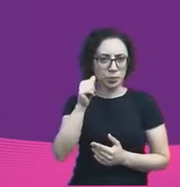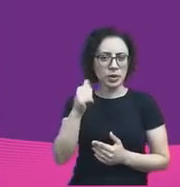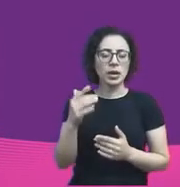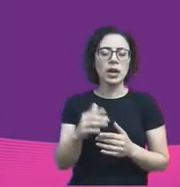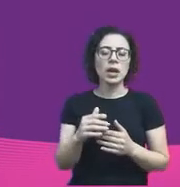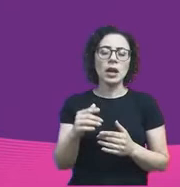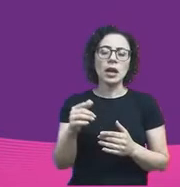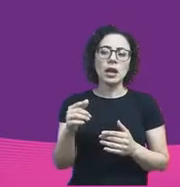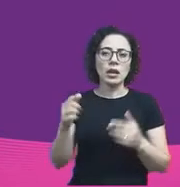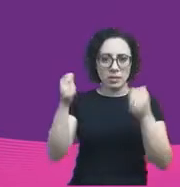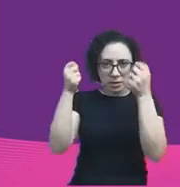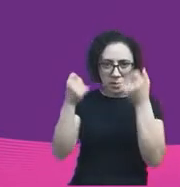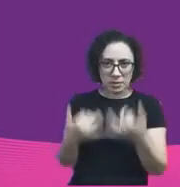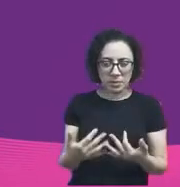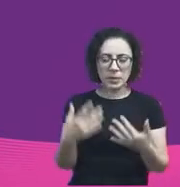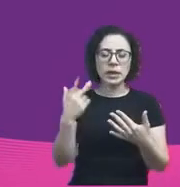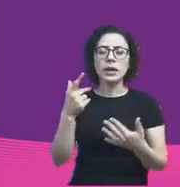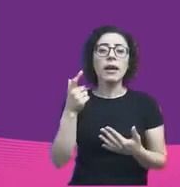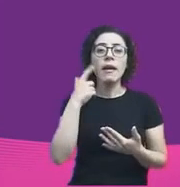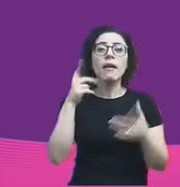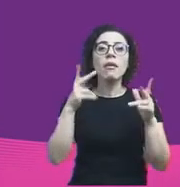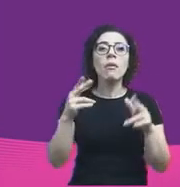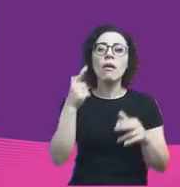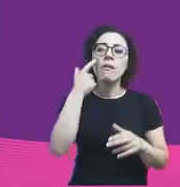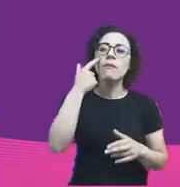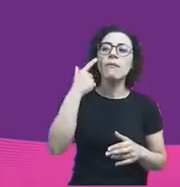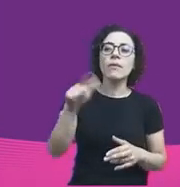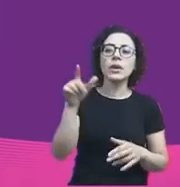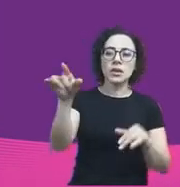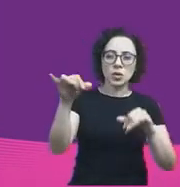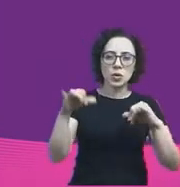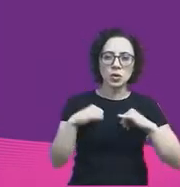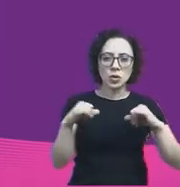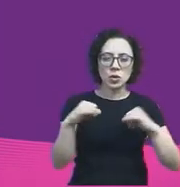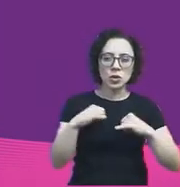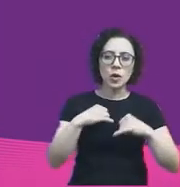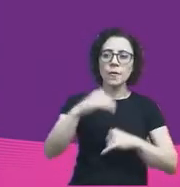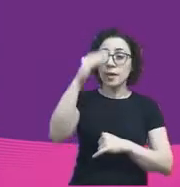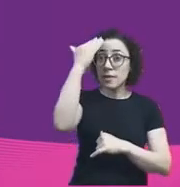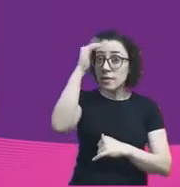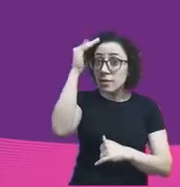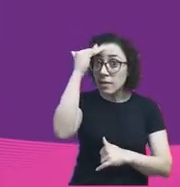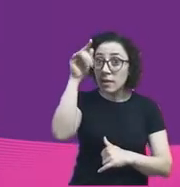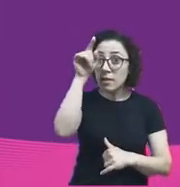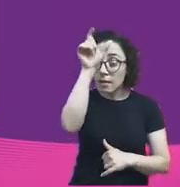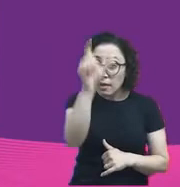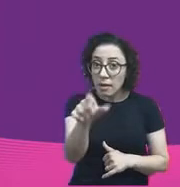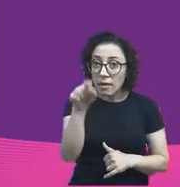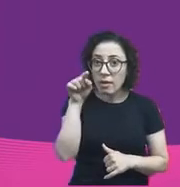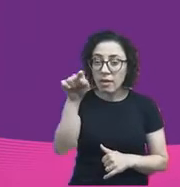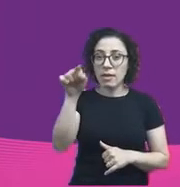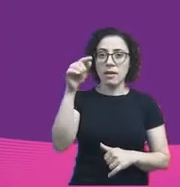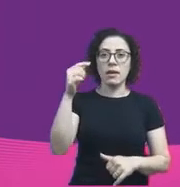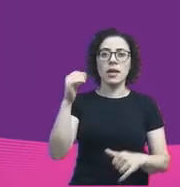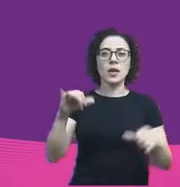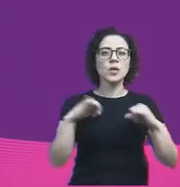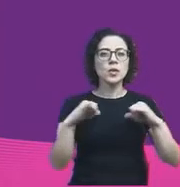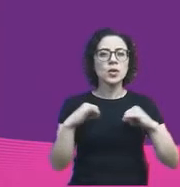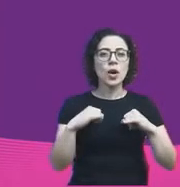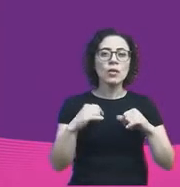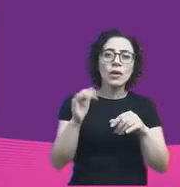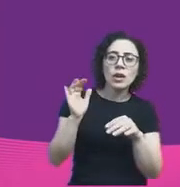o sofrimento, a natureza do sofrimento do outro, né? E a capacidade de transformar esse